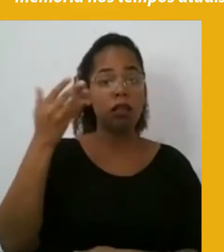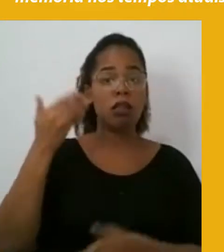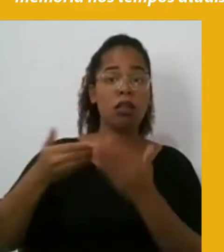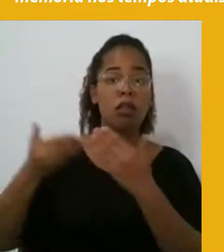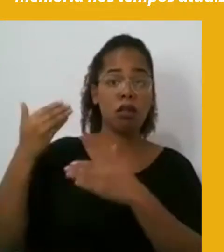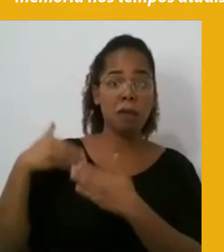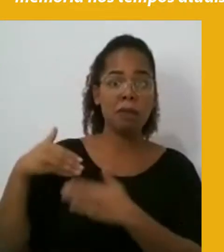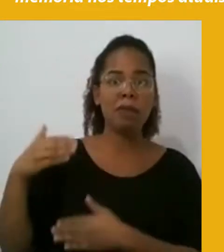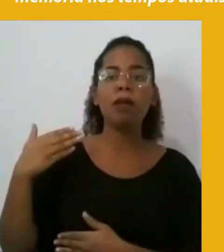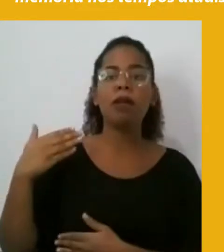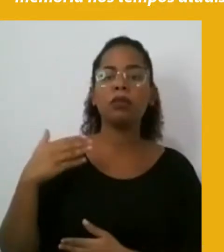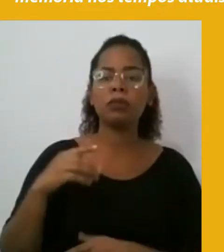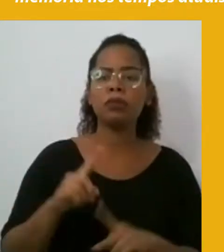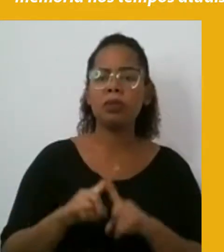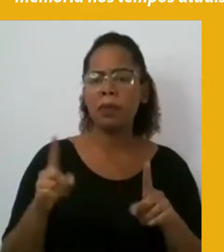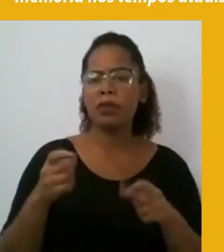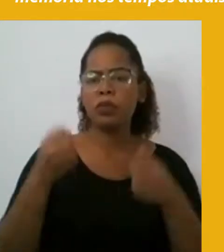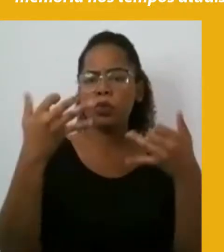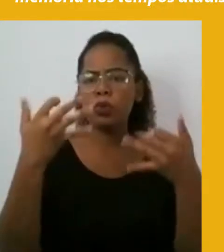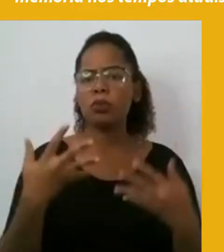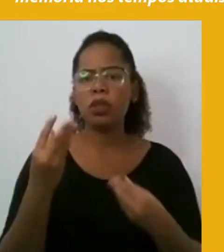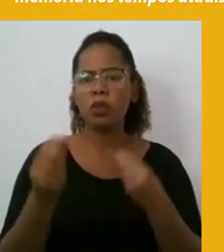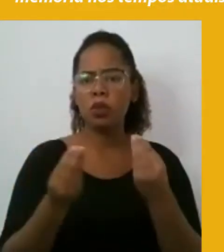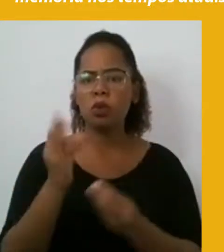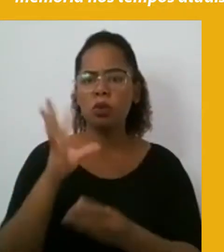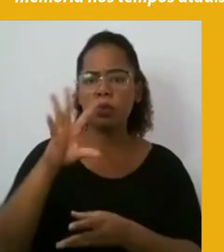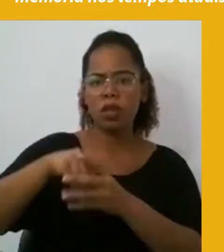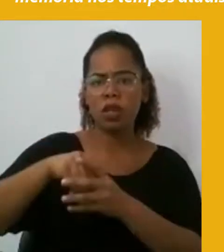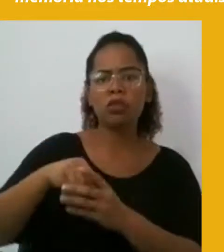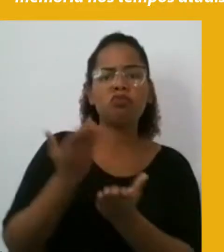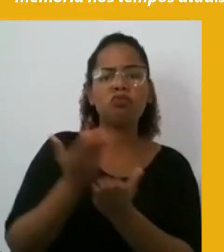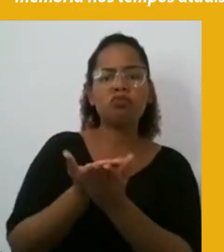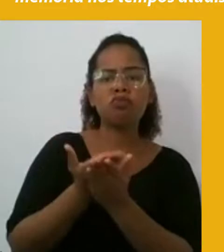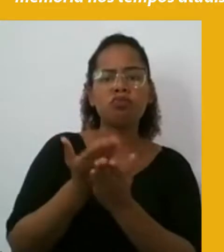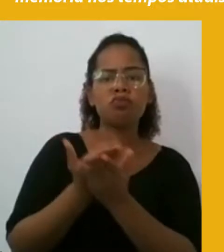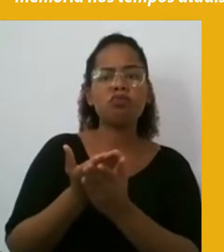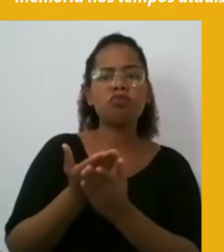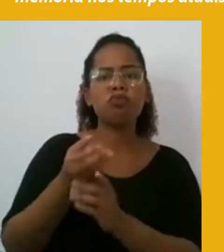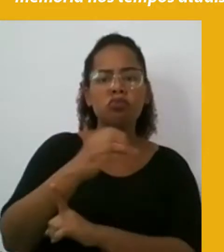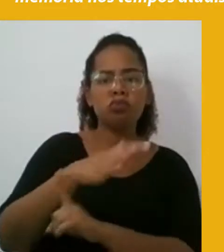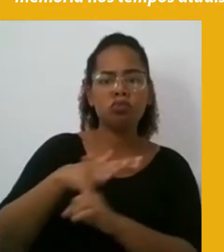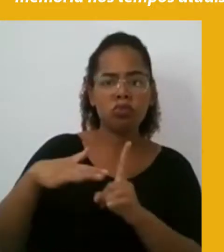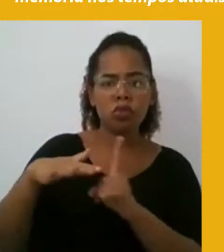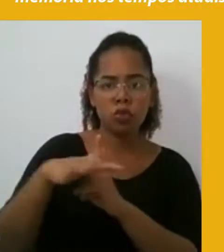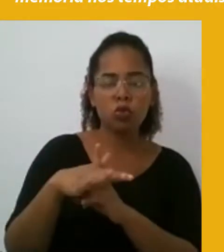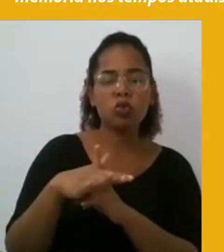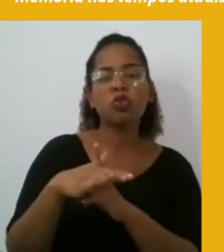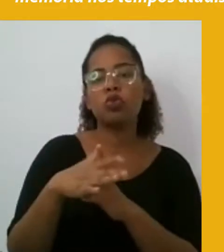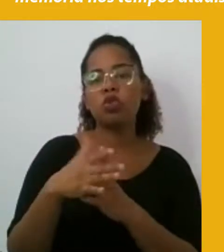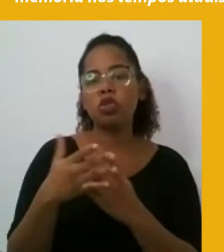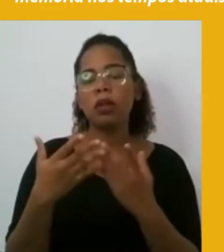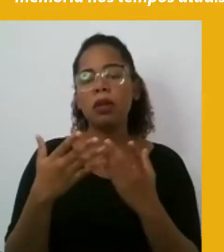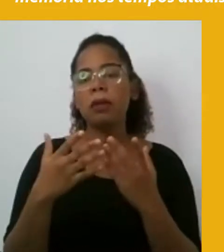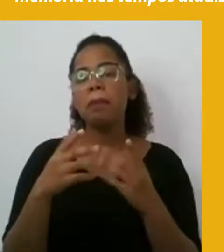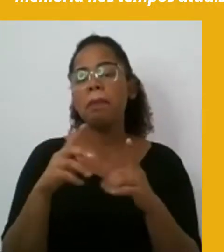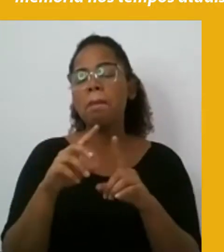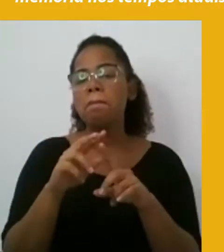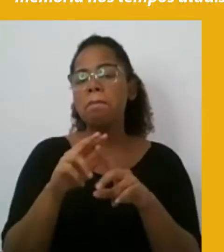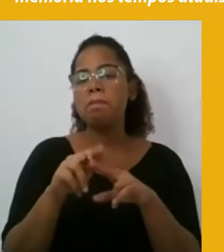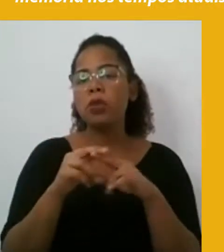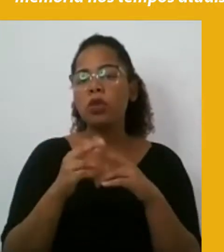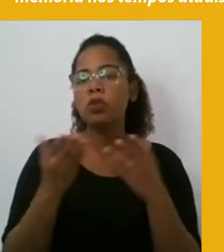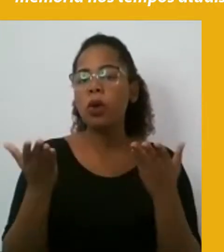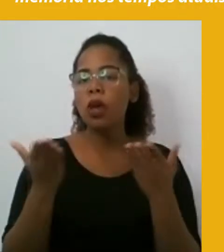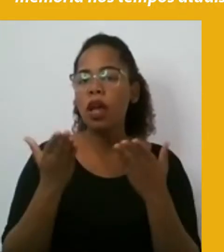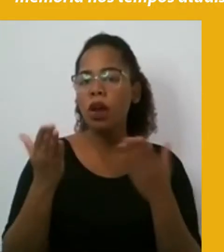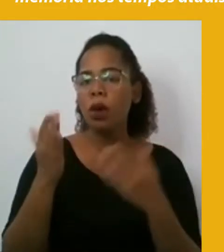campo da sociologia, enfim. Então, essa construção, e é isso que me interessou e me interessa agora. Quer dizer, como que